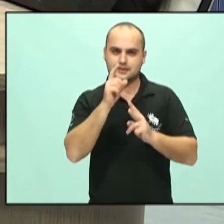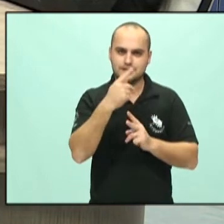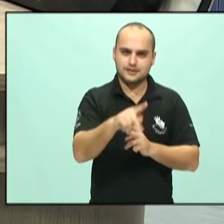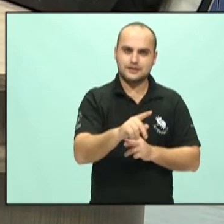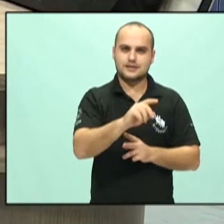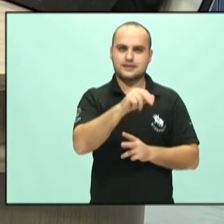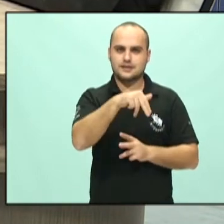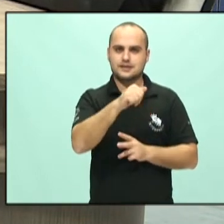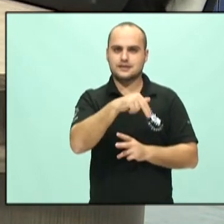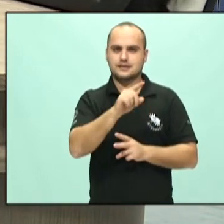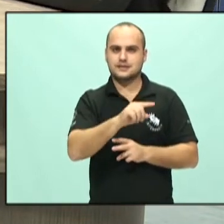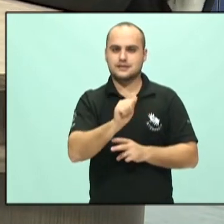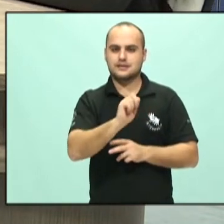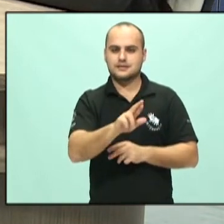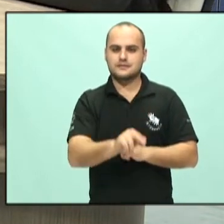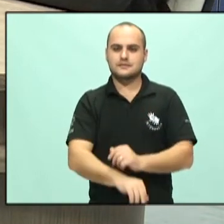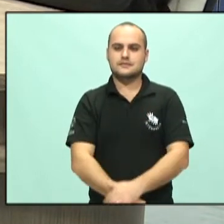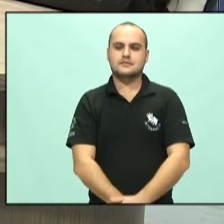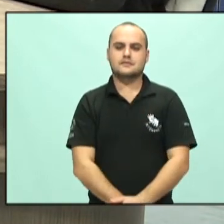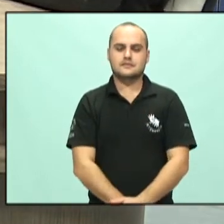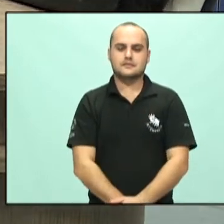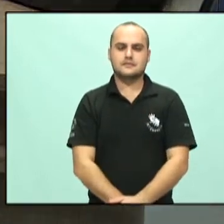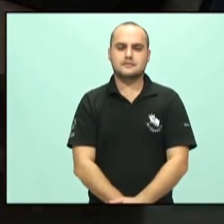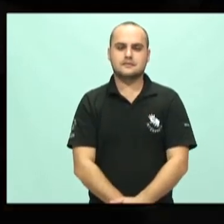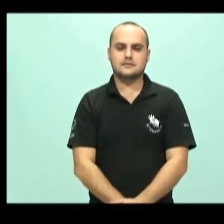Magalhães. Mozara Magalhães.